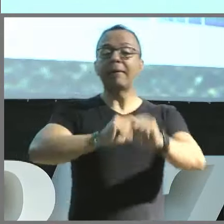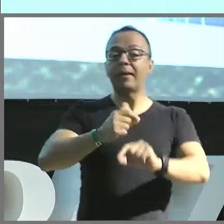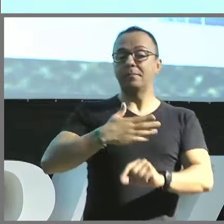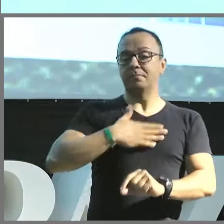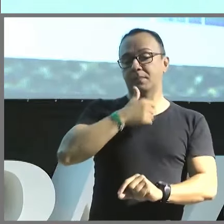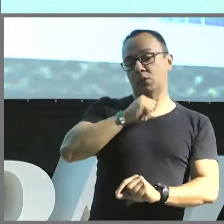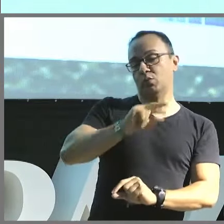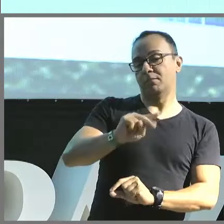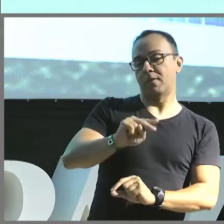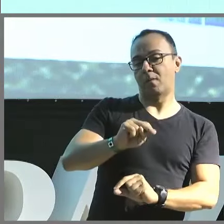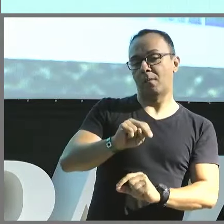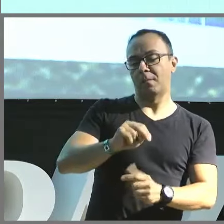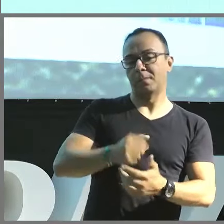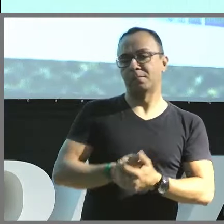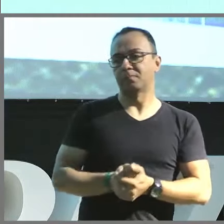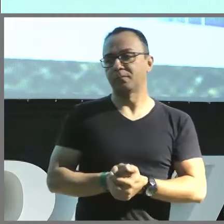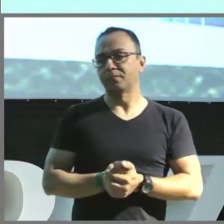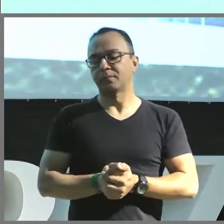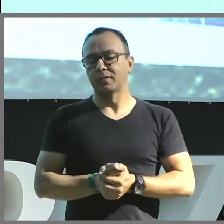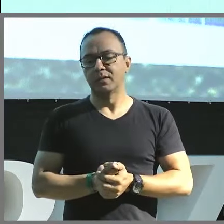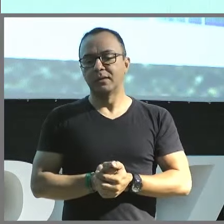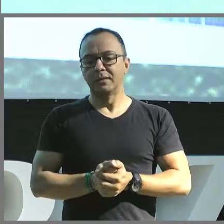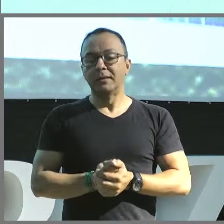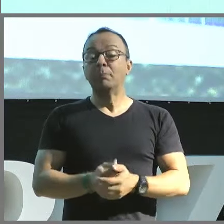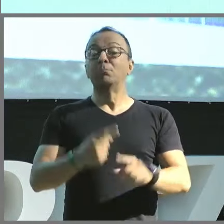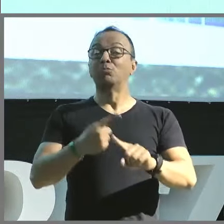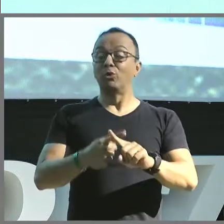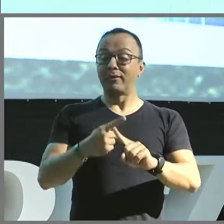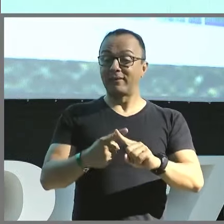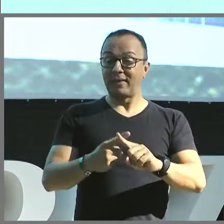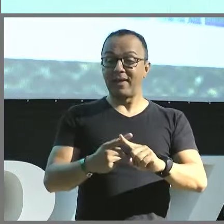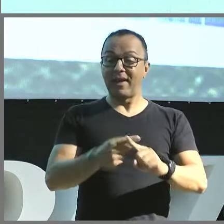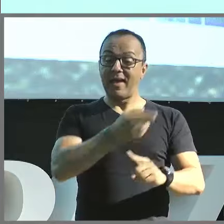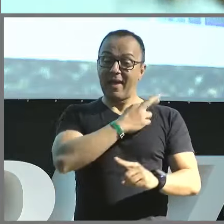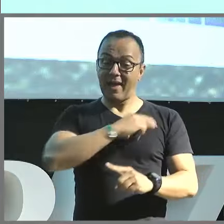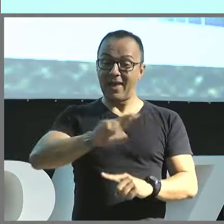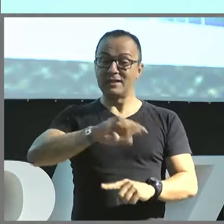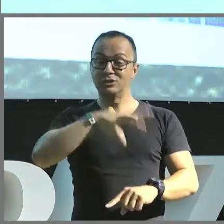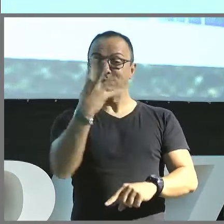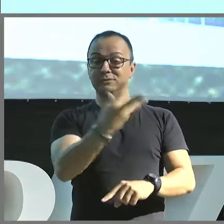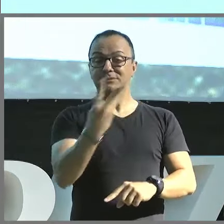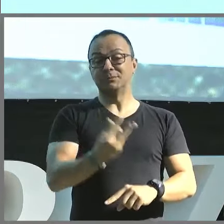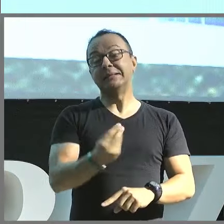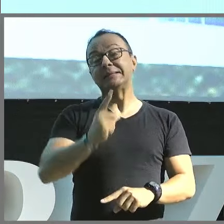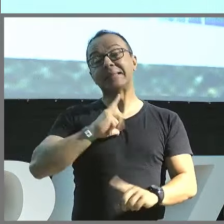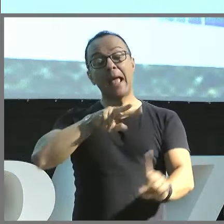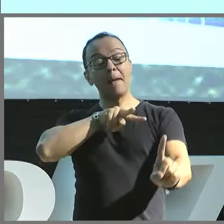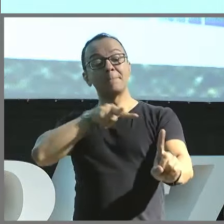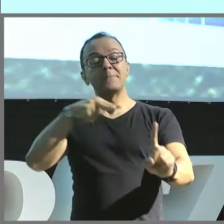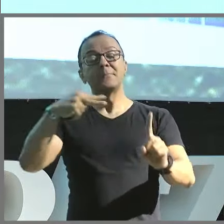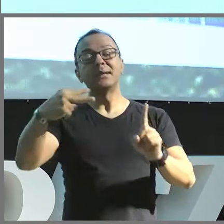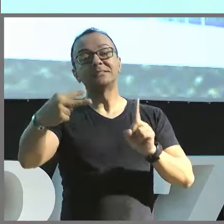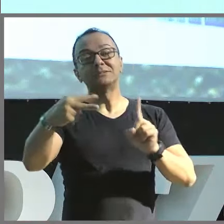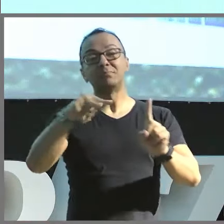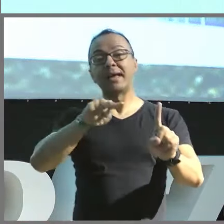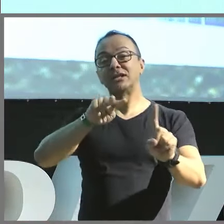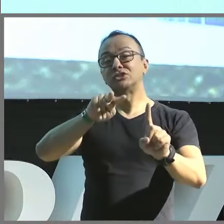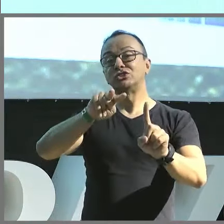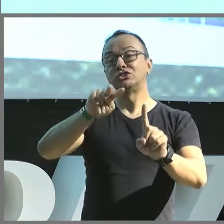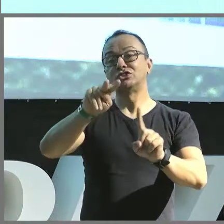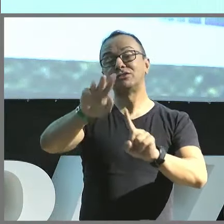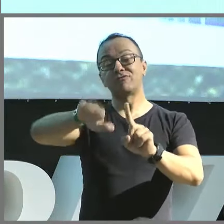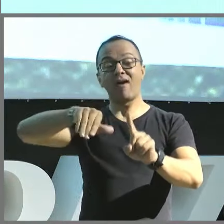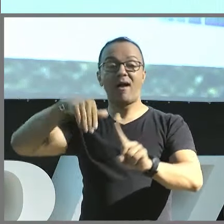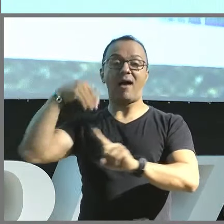tem perspectivas que irão além da dinâmica corporal, nos ensinando